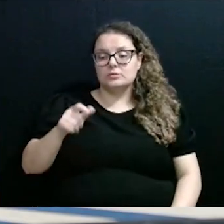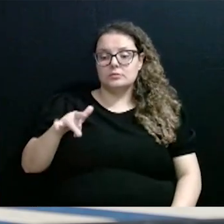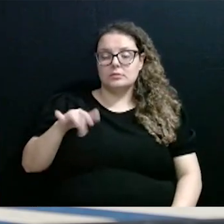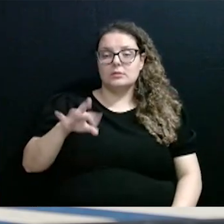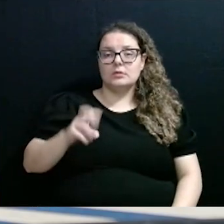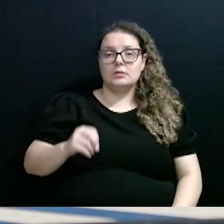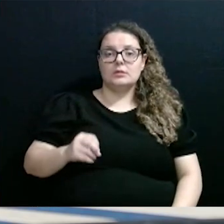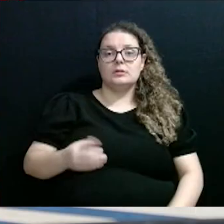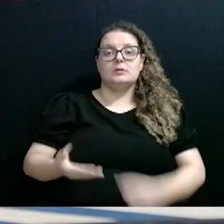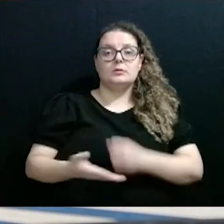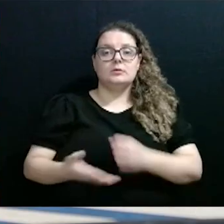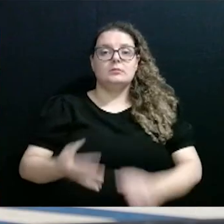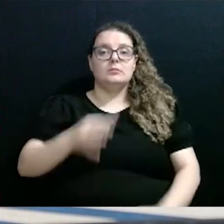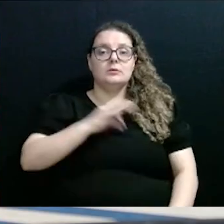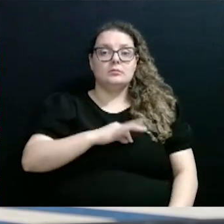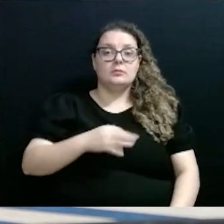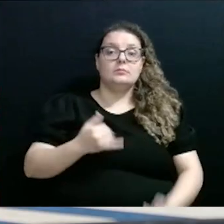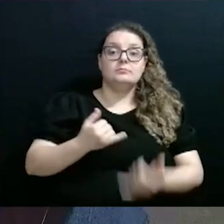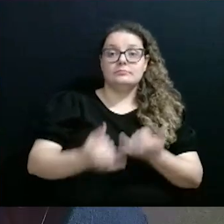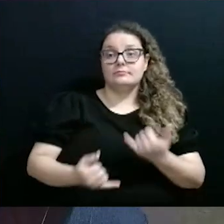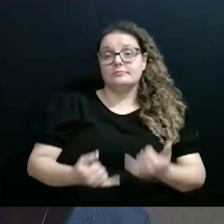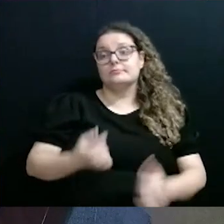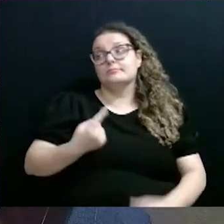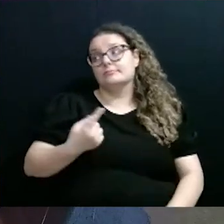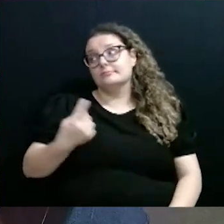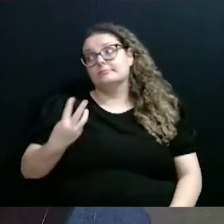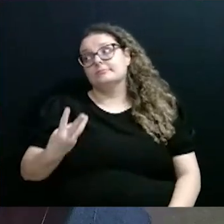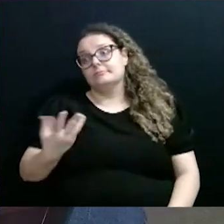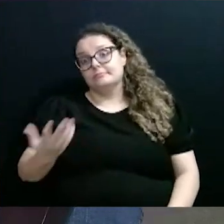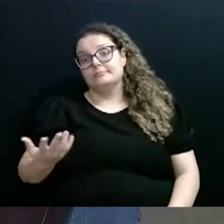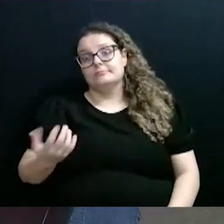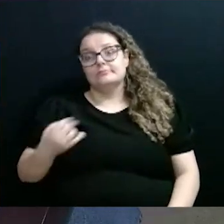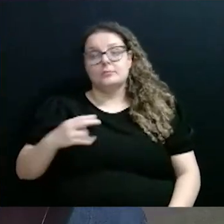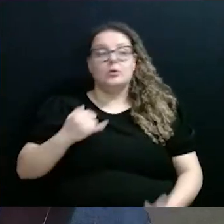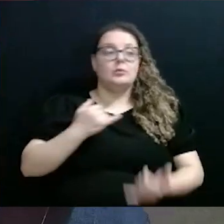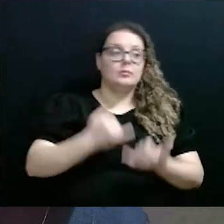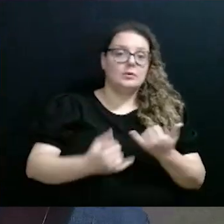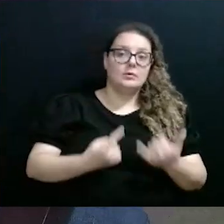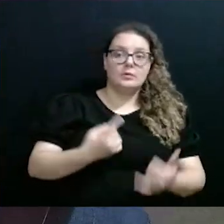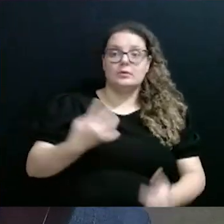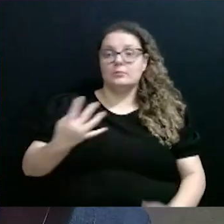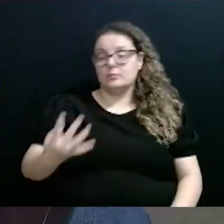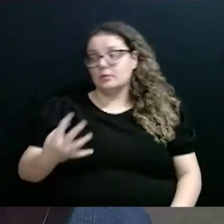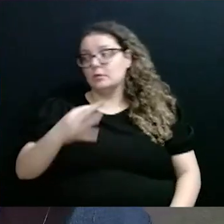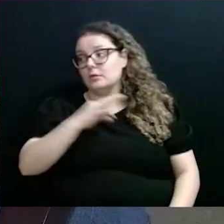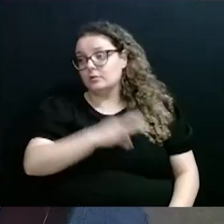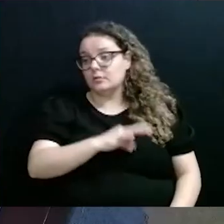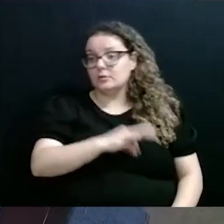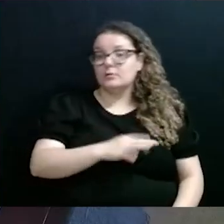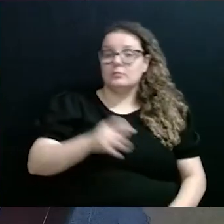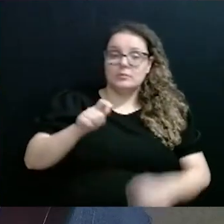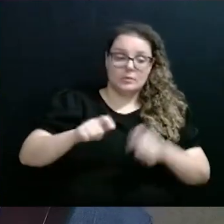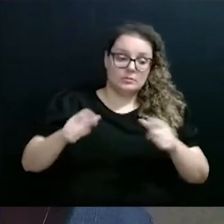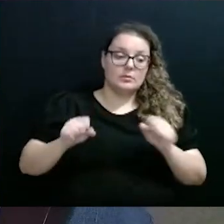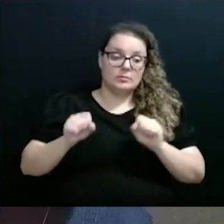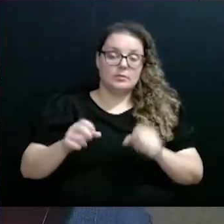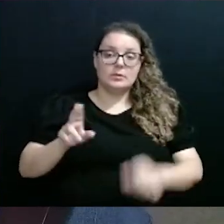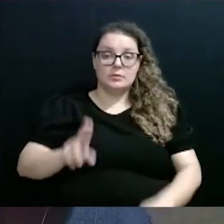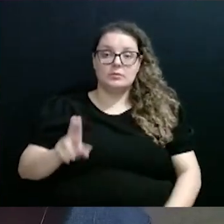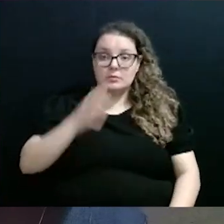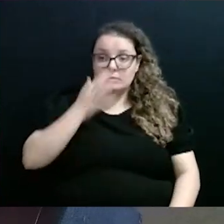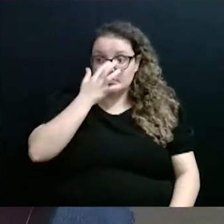tivesse aí metade de um 13º ou metade de um 14º salário para as pessoas poderem